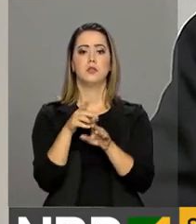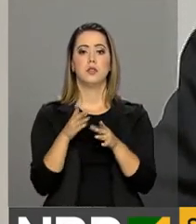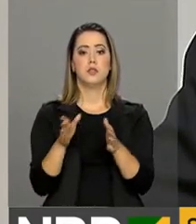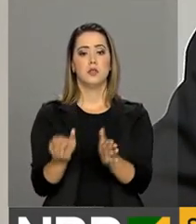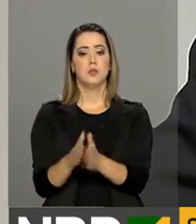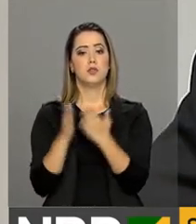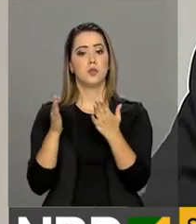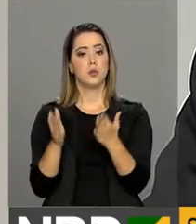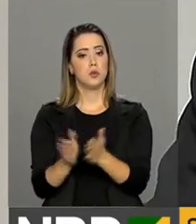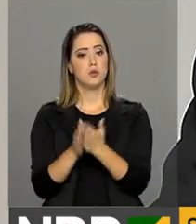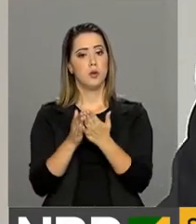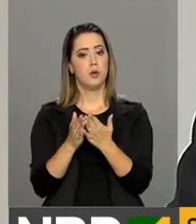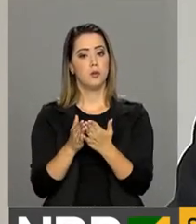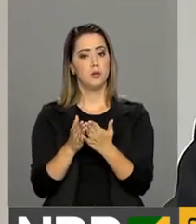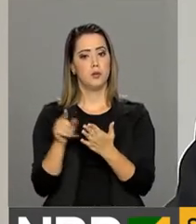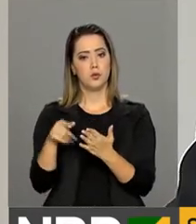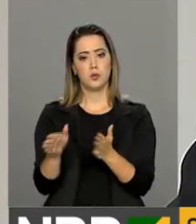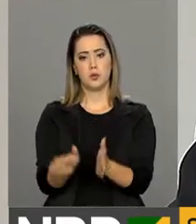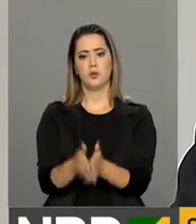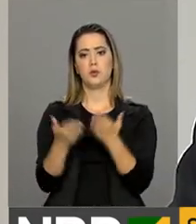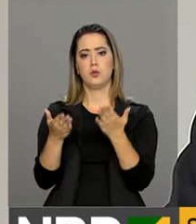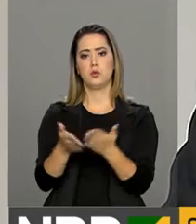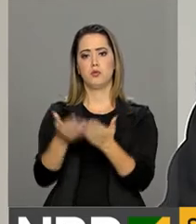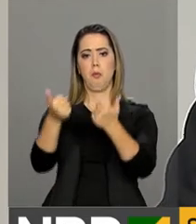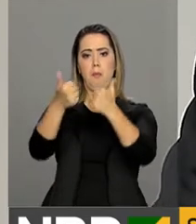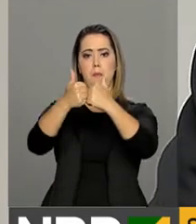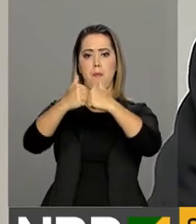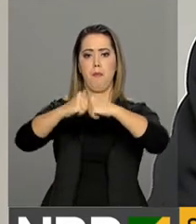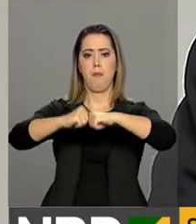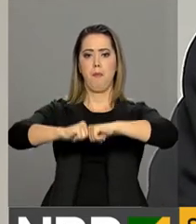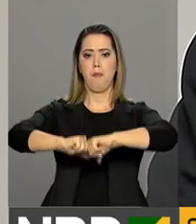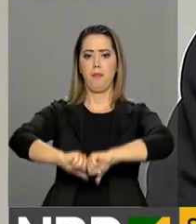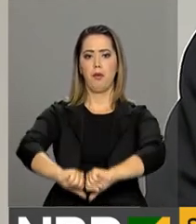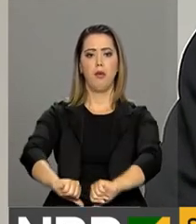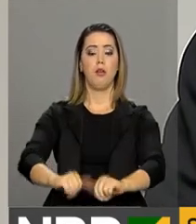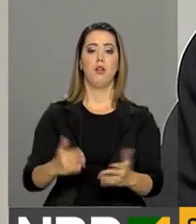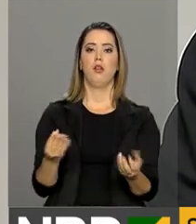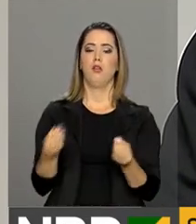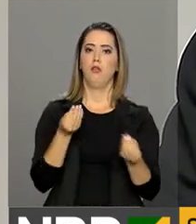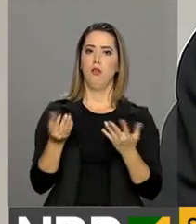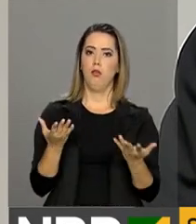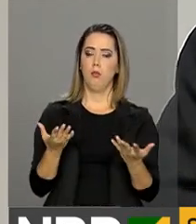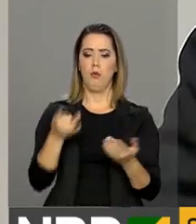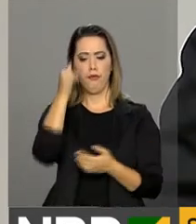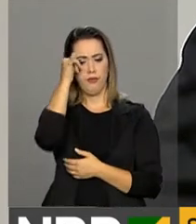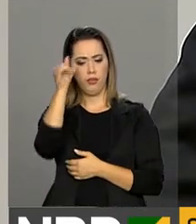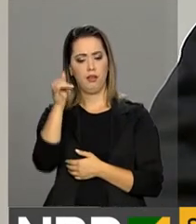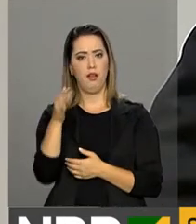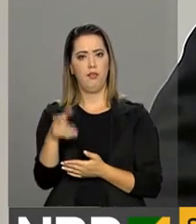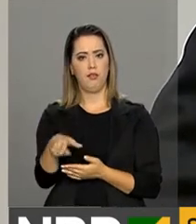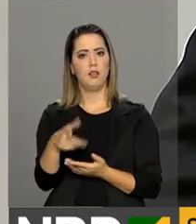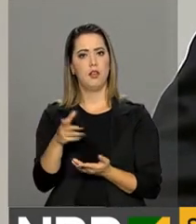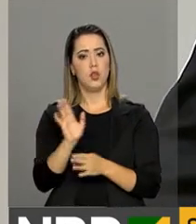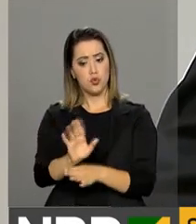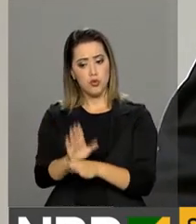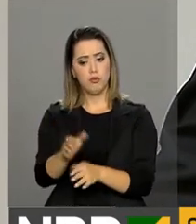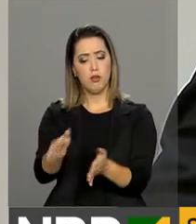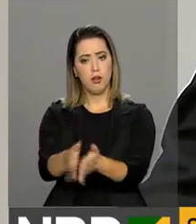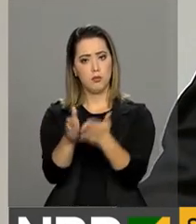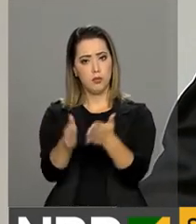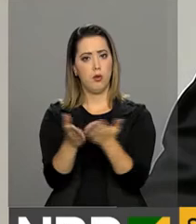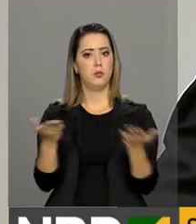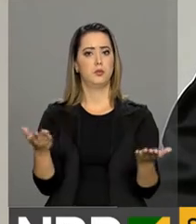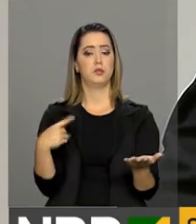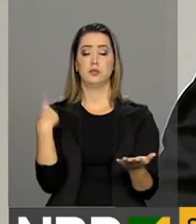num prejuízo brutal e por isso o combate irracional em relação à previdência